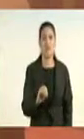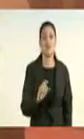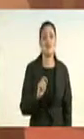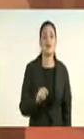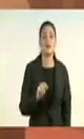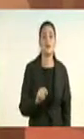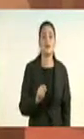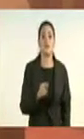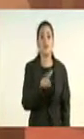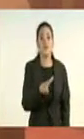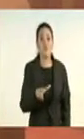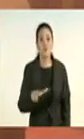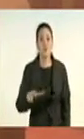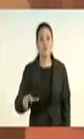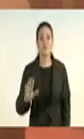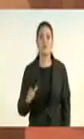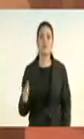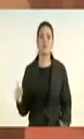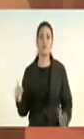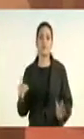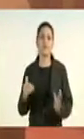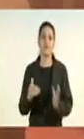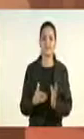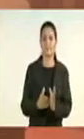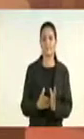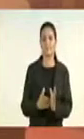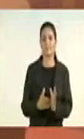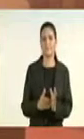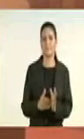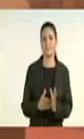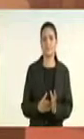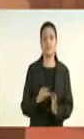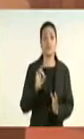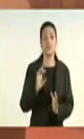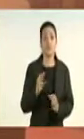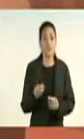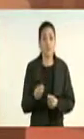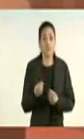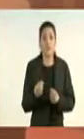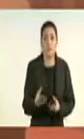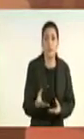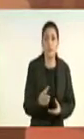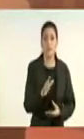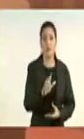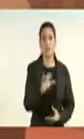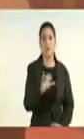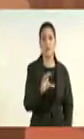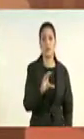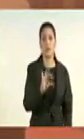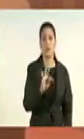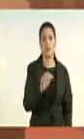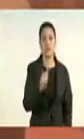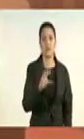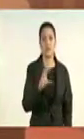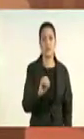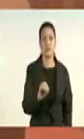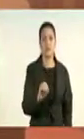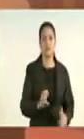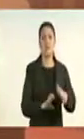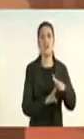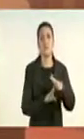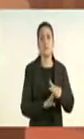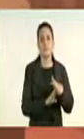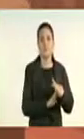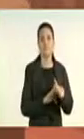que prevê nada mais do que a entrega do objeto da licitação para a empresa que ganhou. Então, vejam vocês,